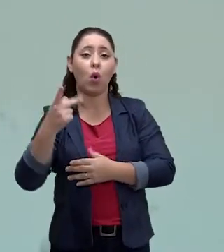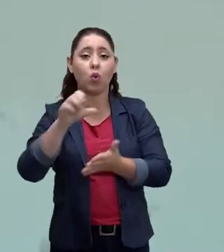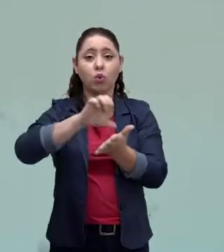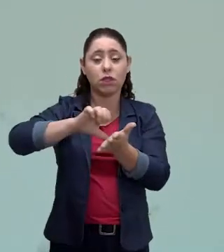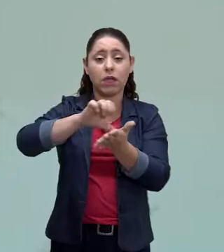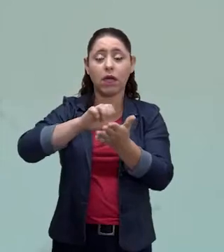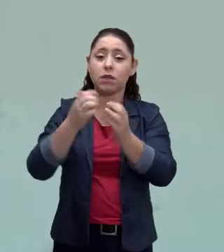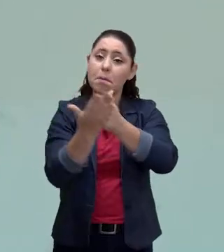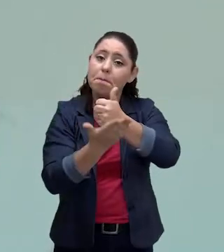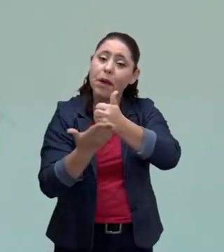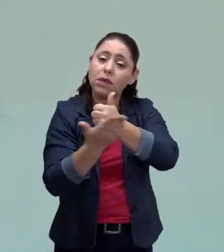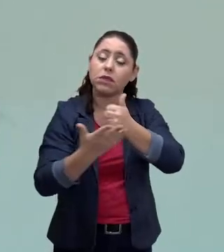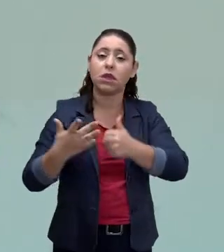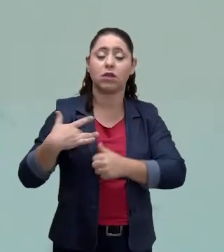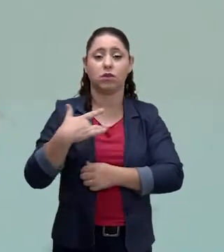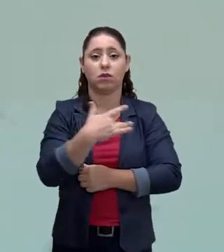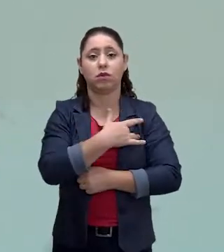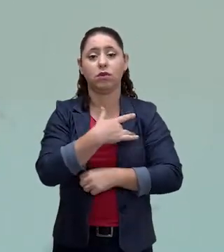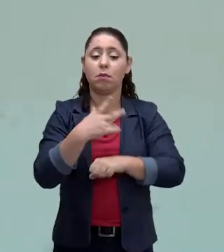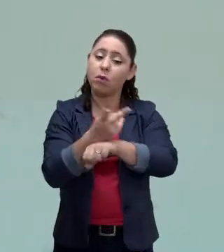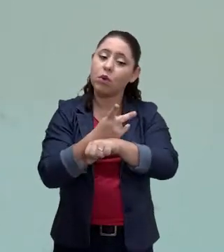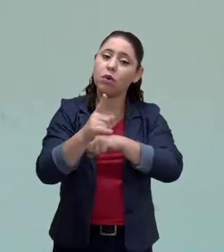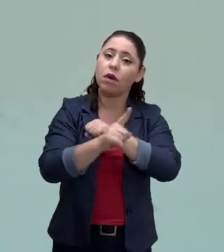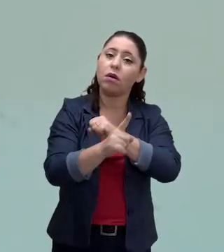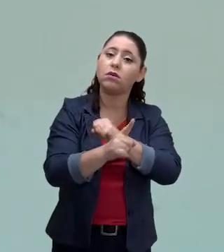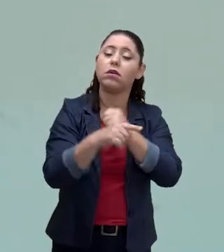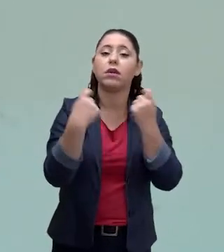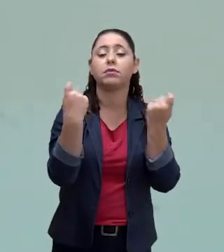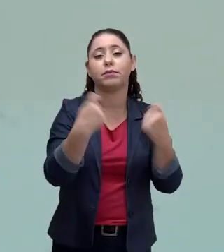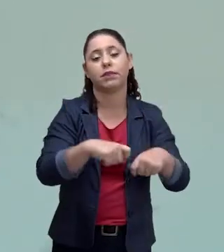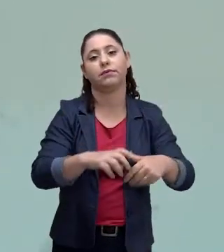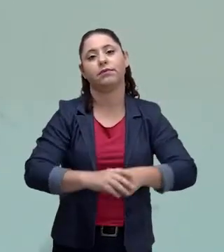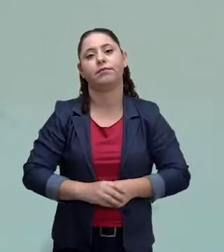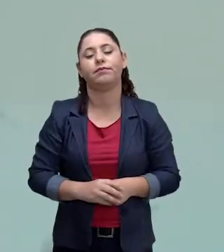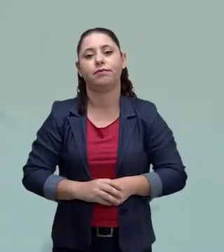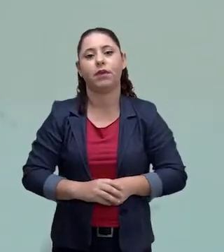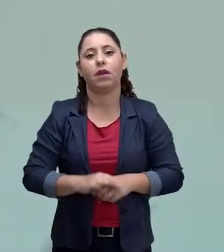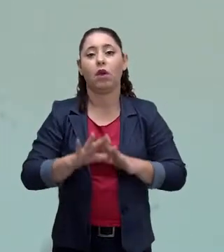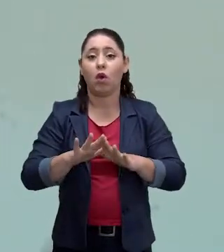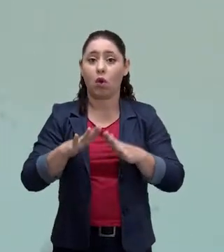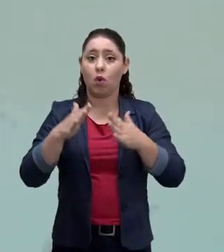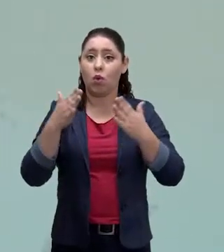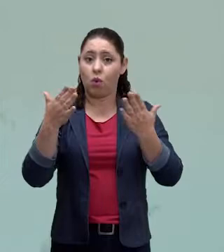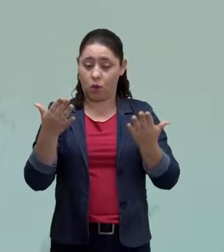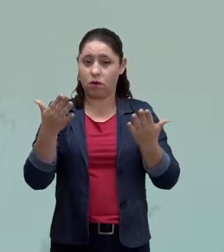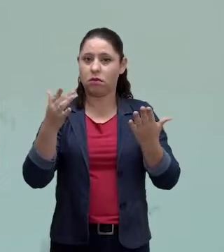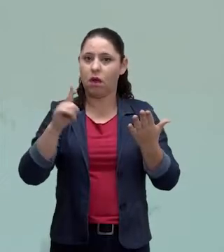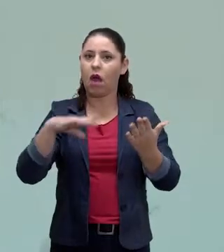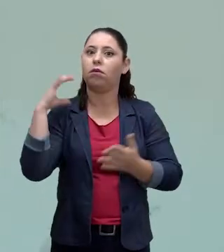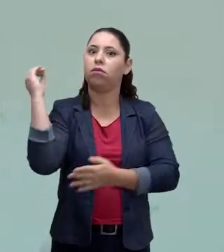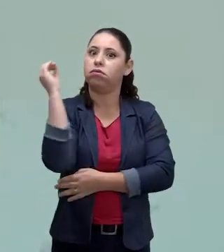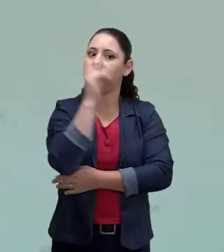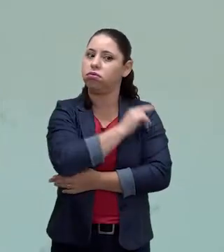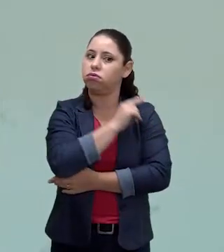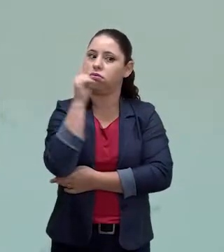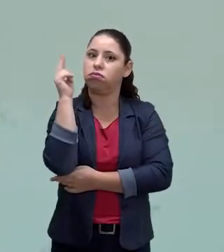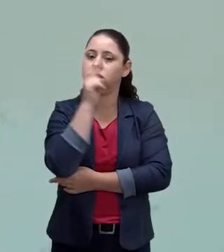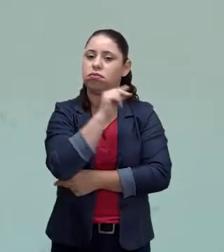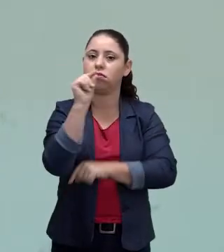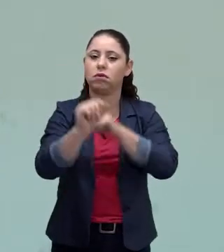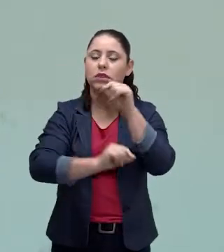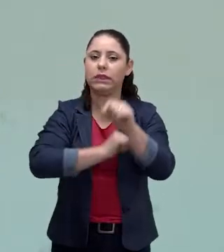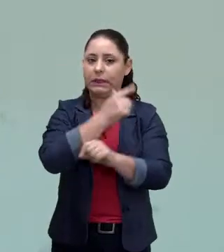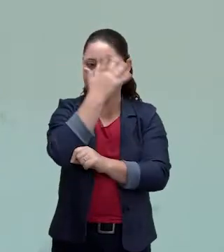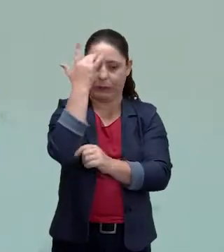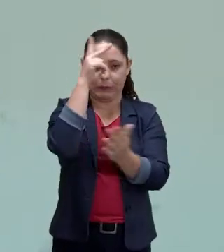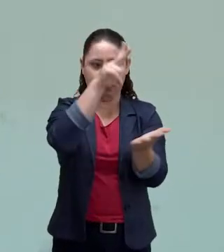ou até uma unidade básica buscar o atendimento necessário. Nesses casos, quando a situação é grave, o paciente